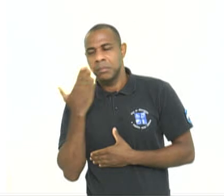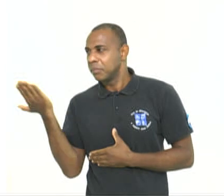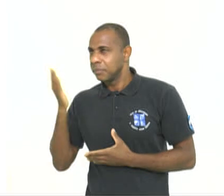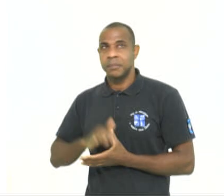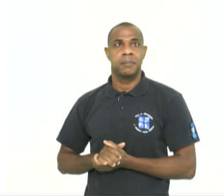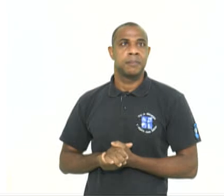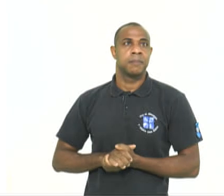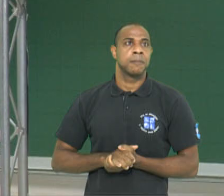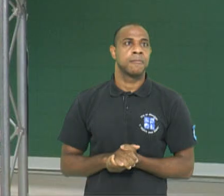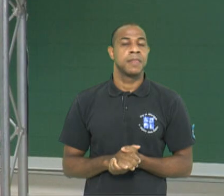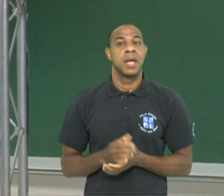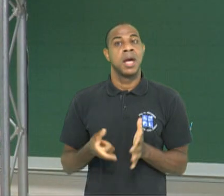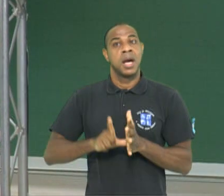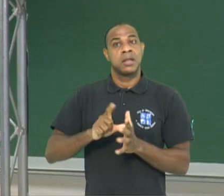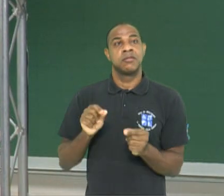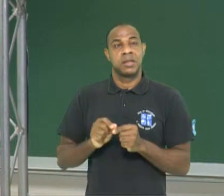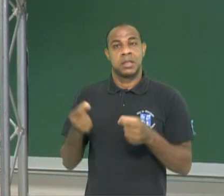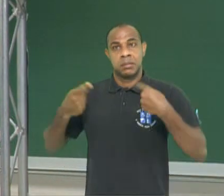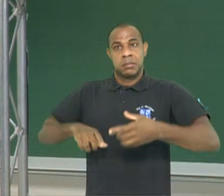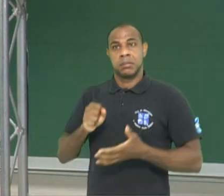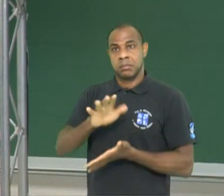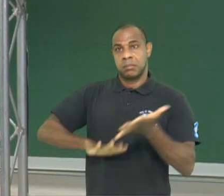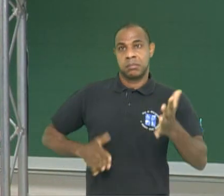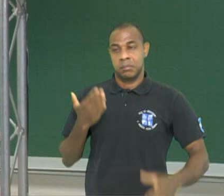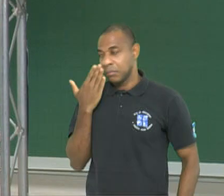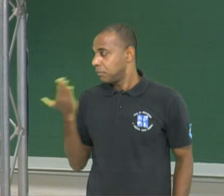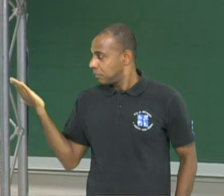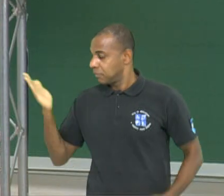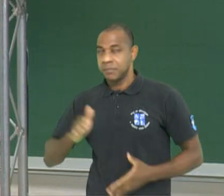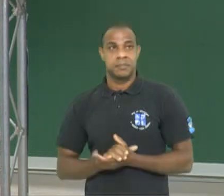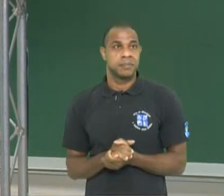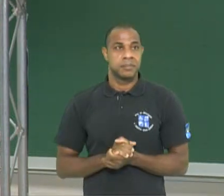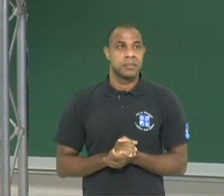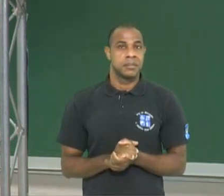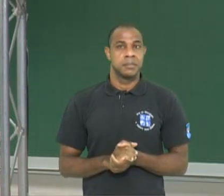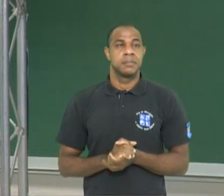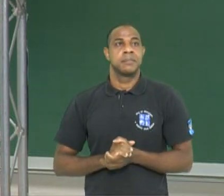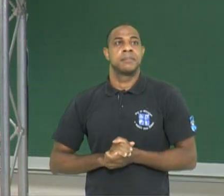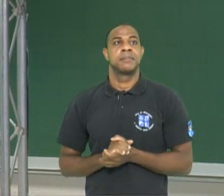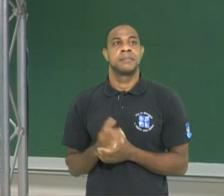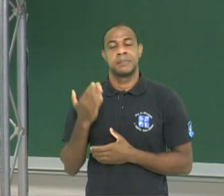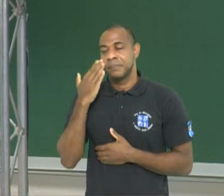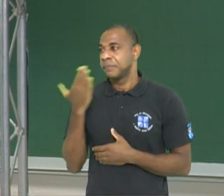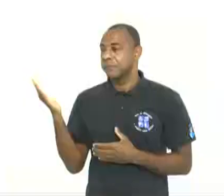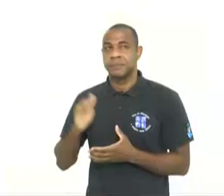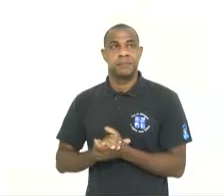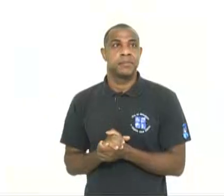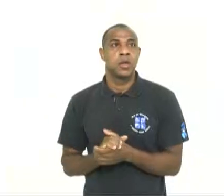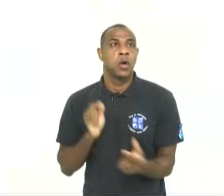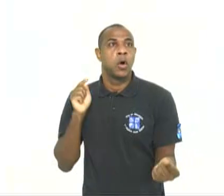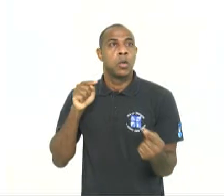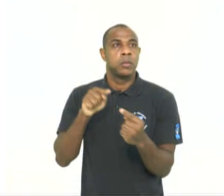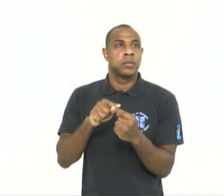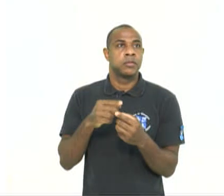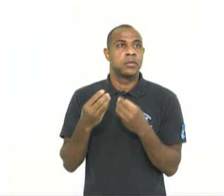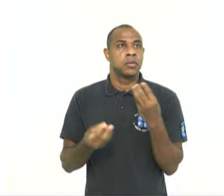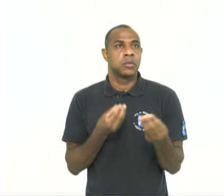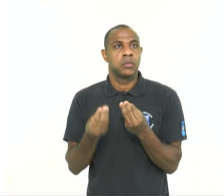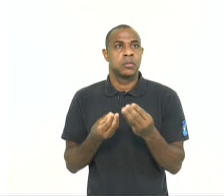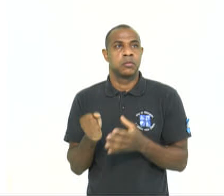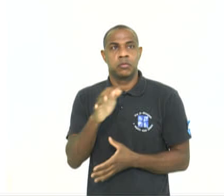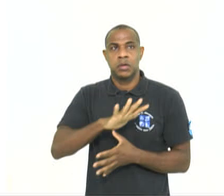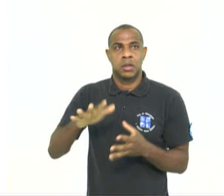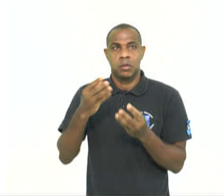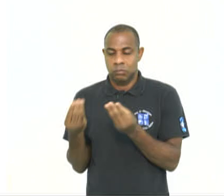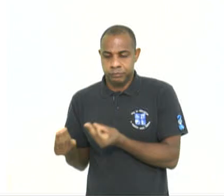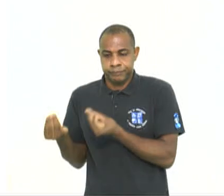coisa, tá? Antes, vamos fazer um outro quiz, né, gente? Para a gente introduzir o assunto ali. O objetivo geral desse transplante de